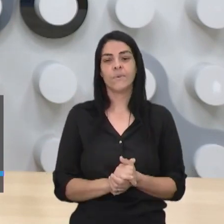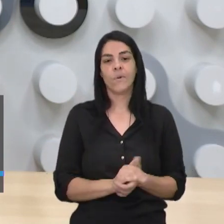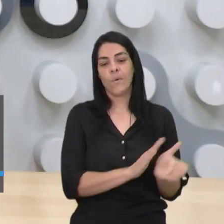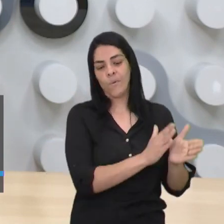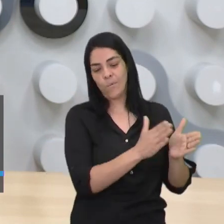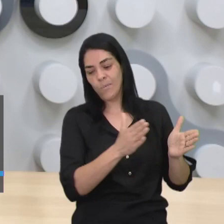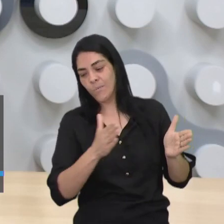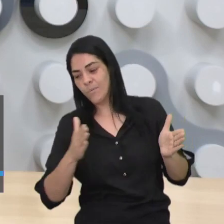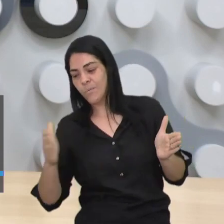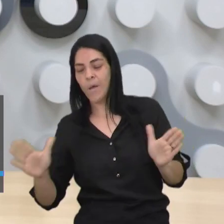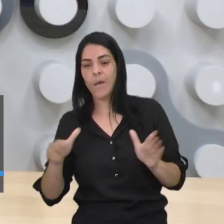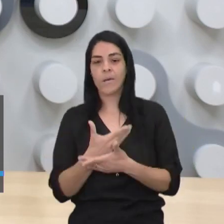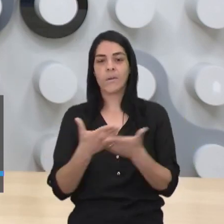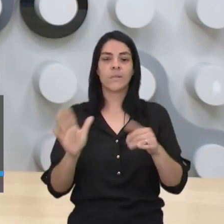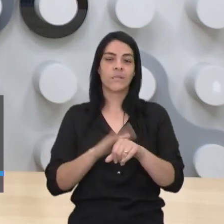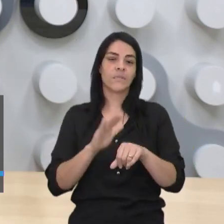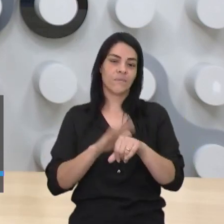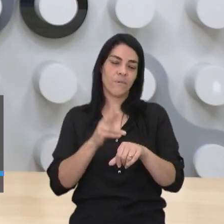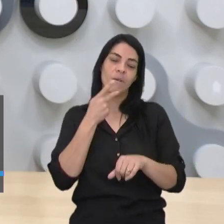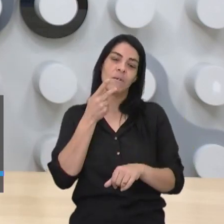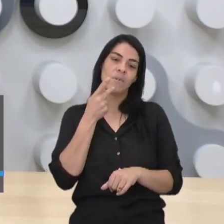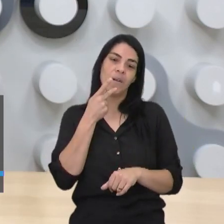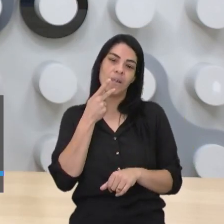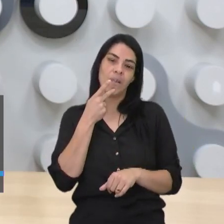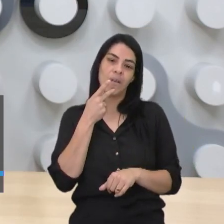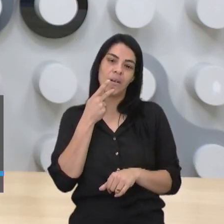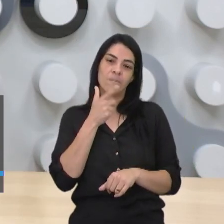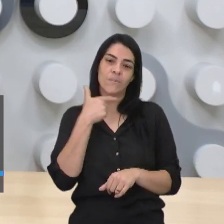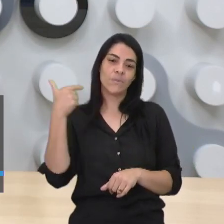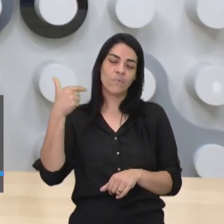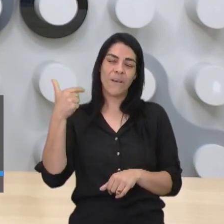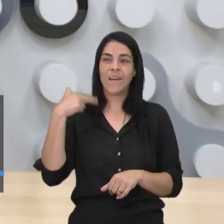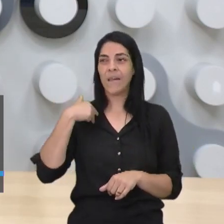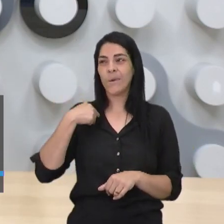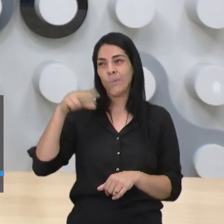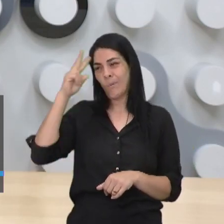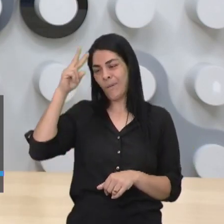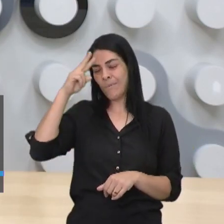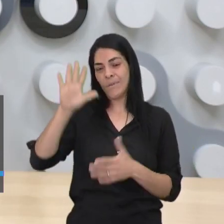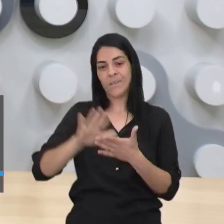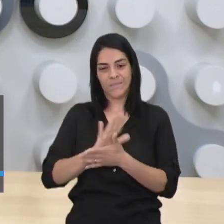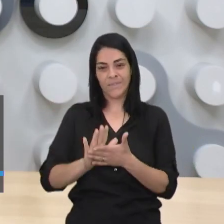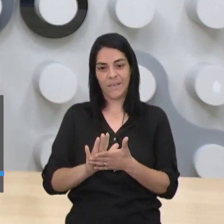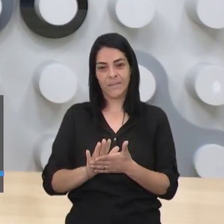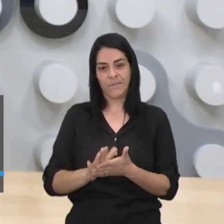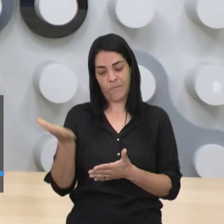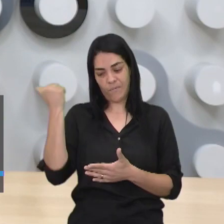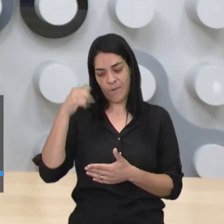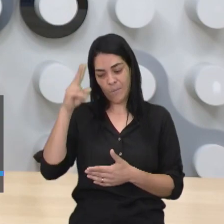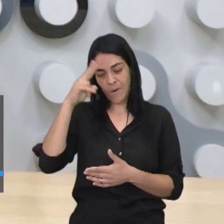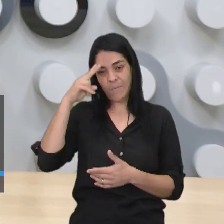que a gente fez, mas falando assim, isso, mas eu não tô lembrando. Então, vamos lá que a gente vai lembrar, tá certo?